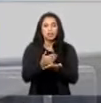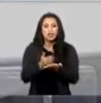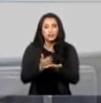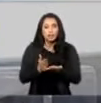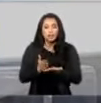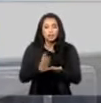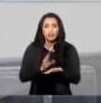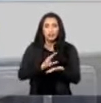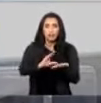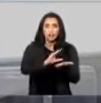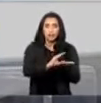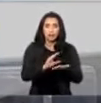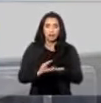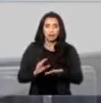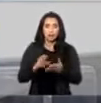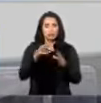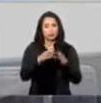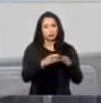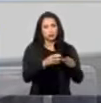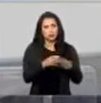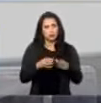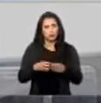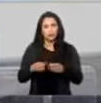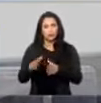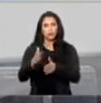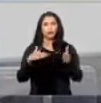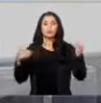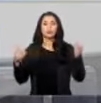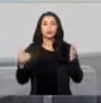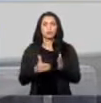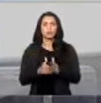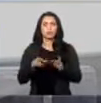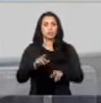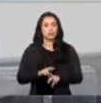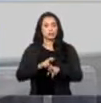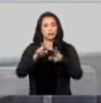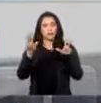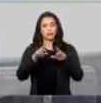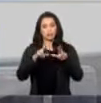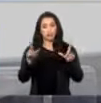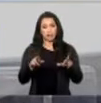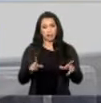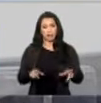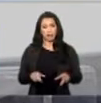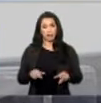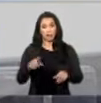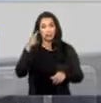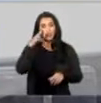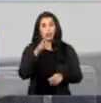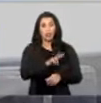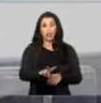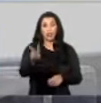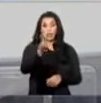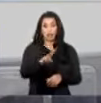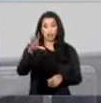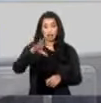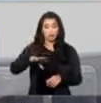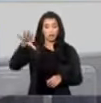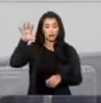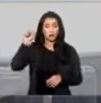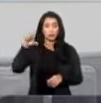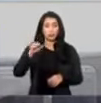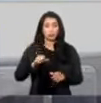entre as classes, para garantir que as mais diferentes áreas do setor de audiovisual cresçam em conjunto. A gente não vai conseguir fazer